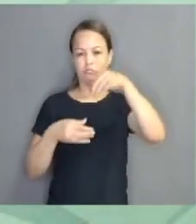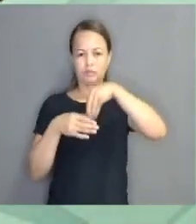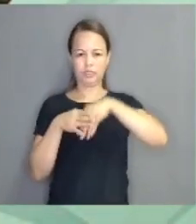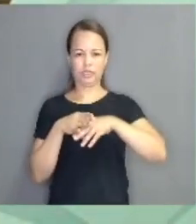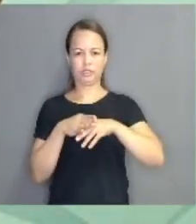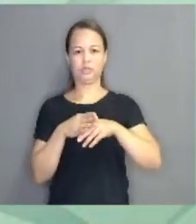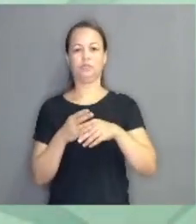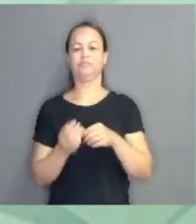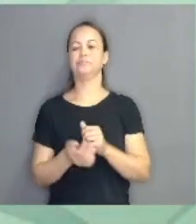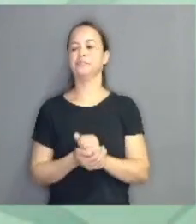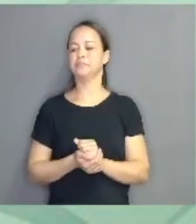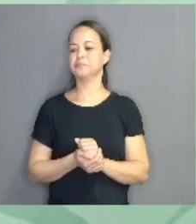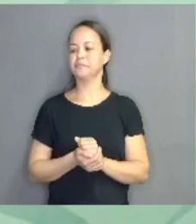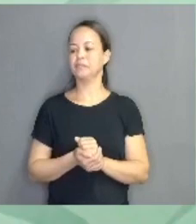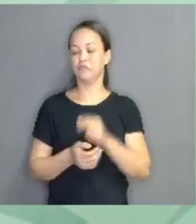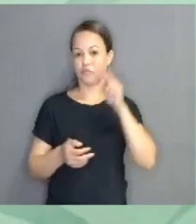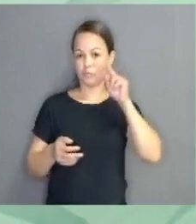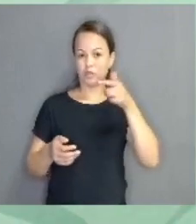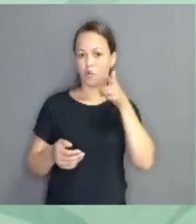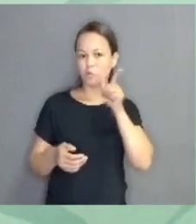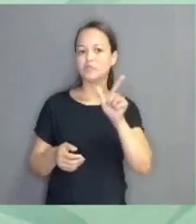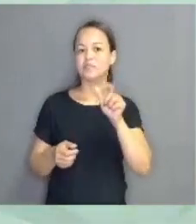vai conseguir. Vamos lá ler?